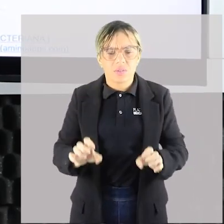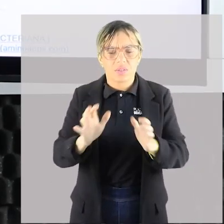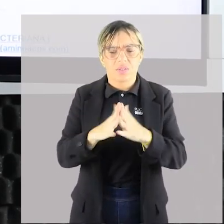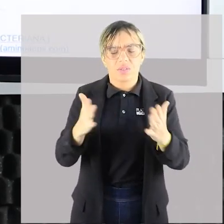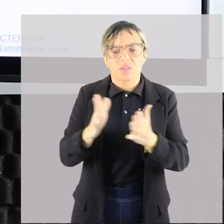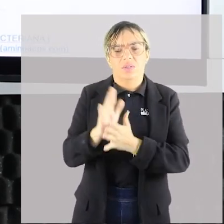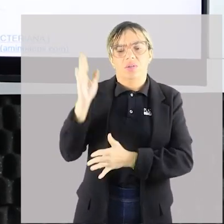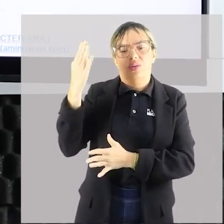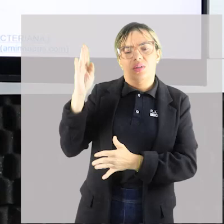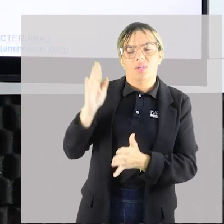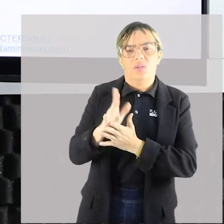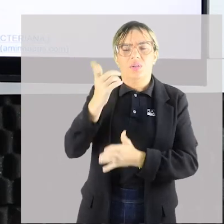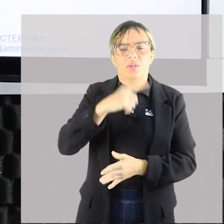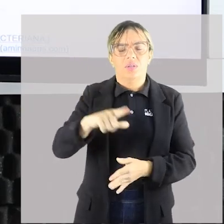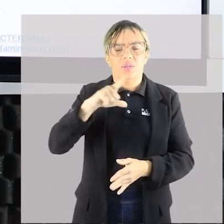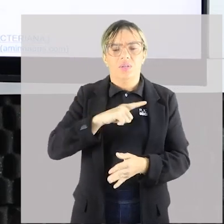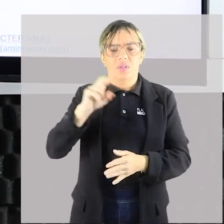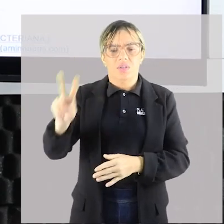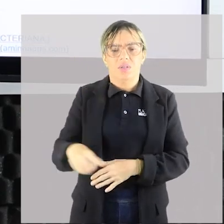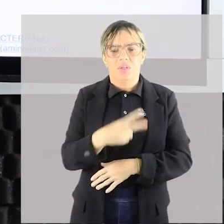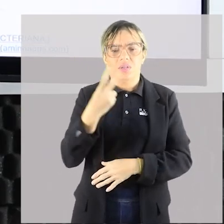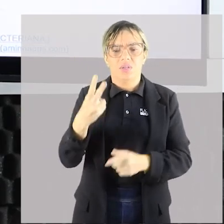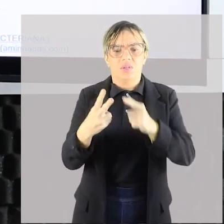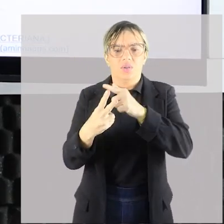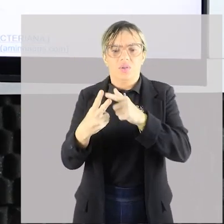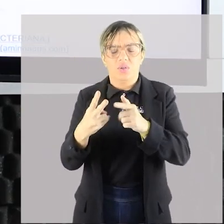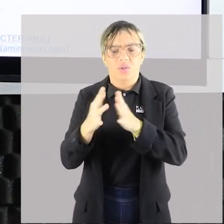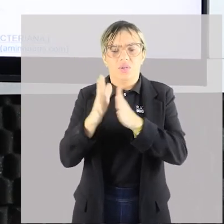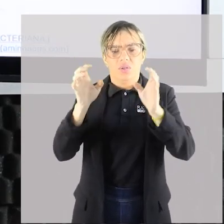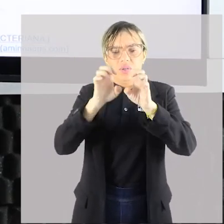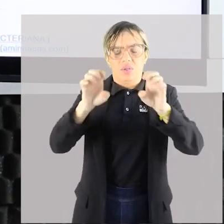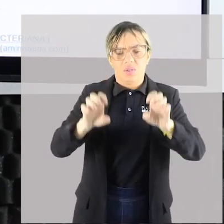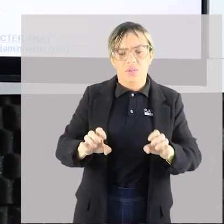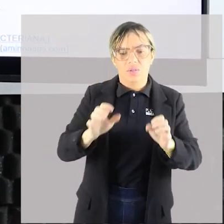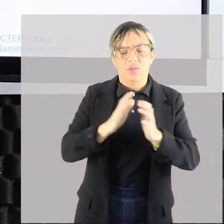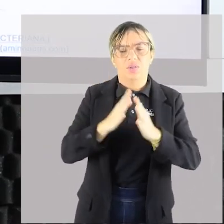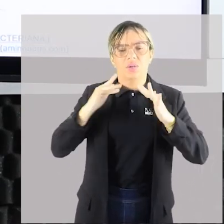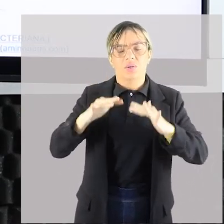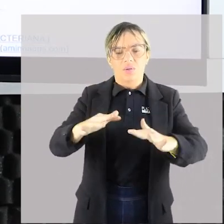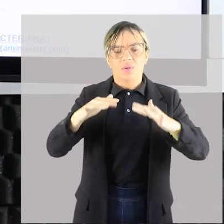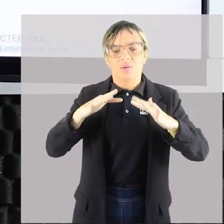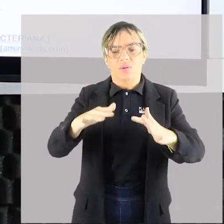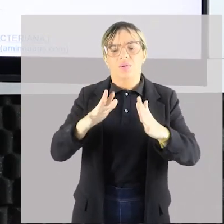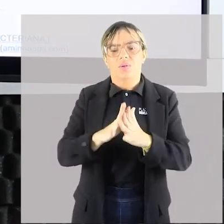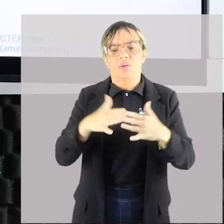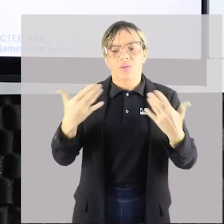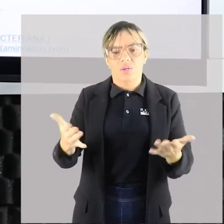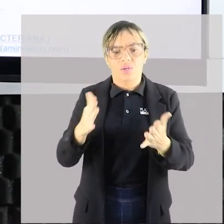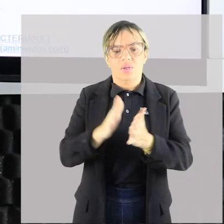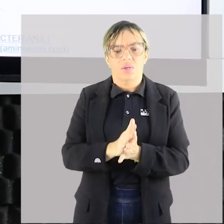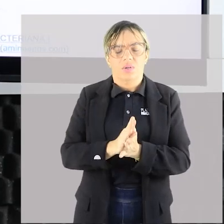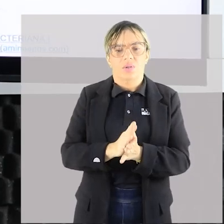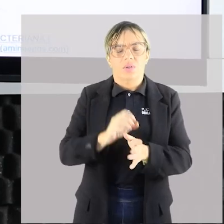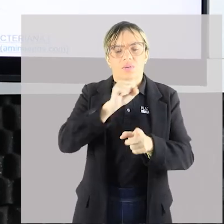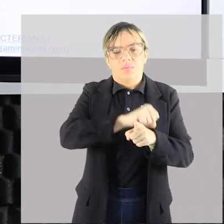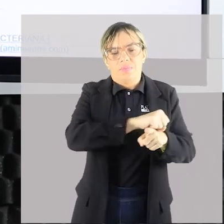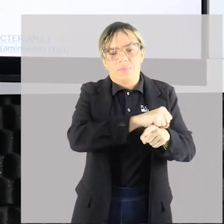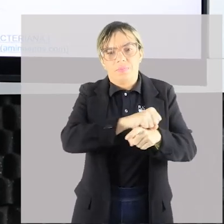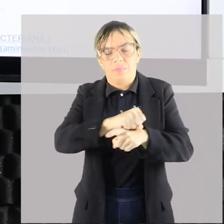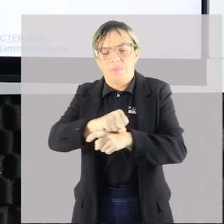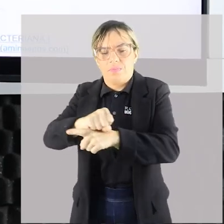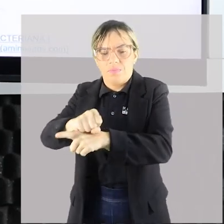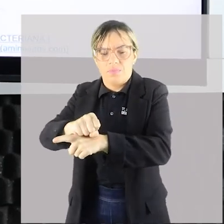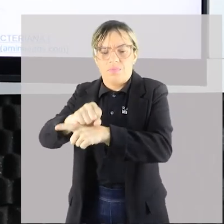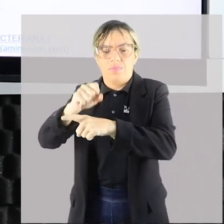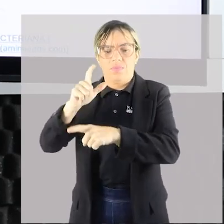essa bactéria ela tem duas estruturas que servem aí para sua locomoção. Uma é o flagelo, então essa